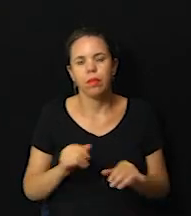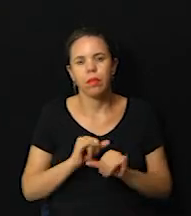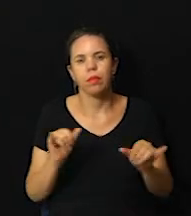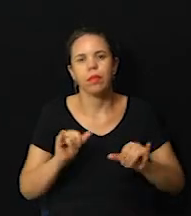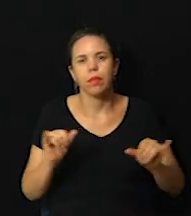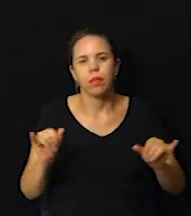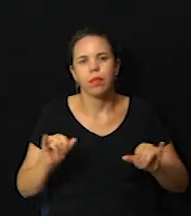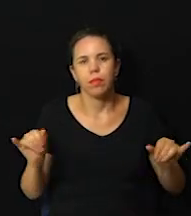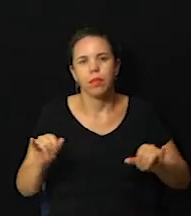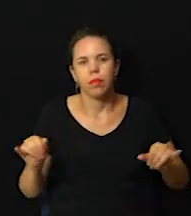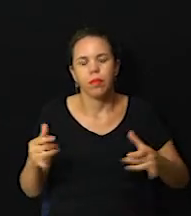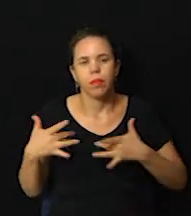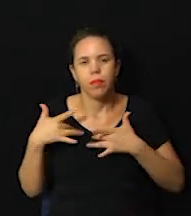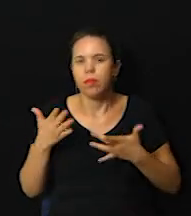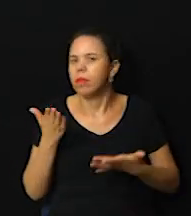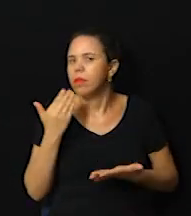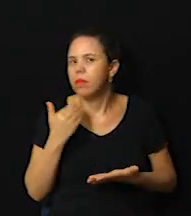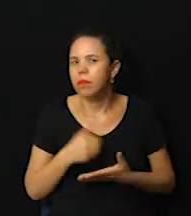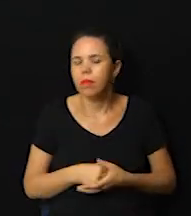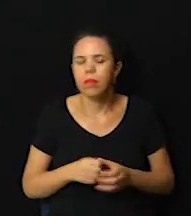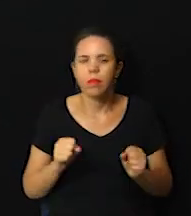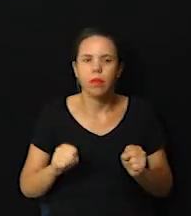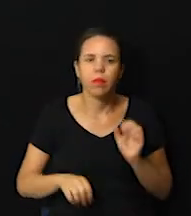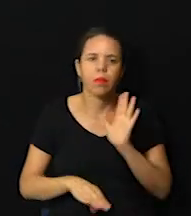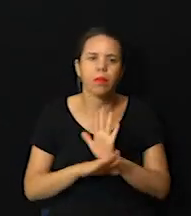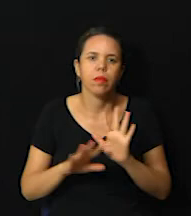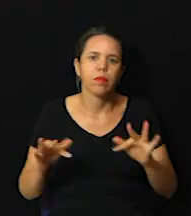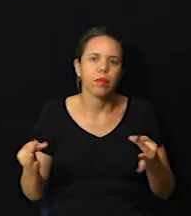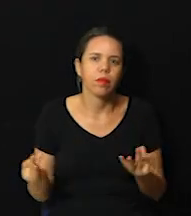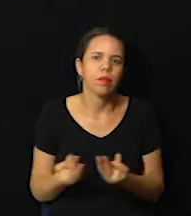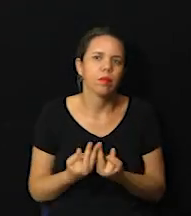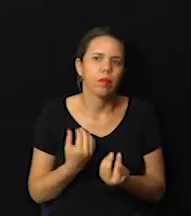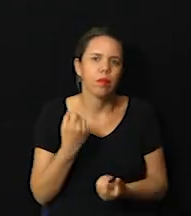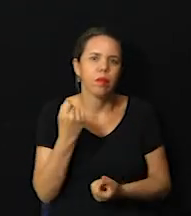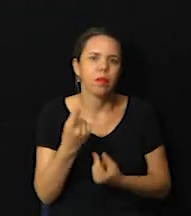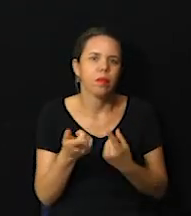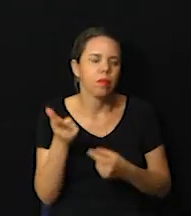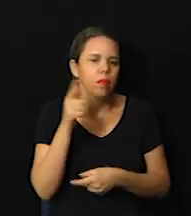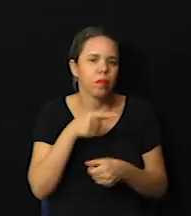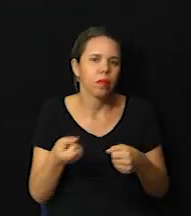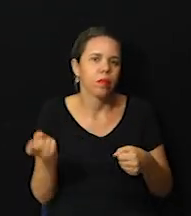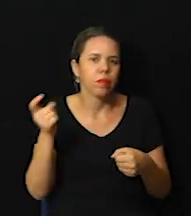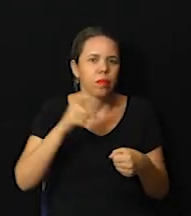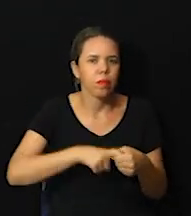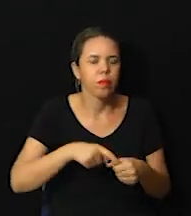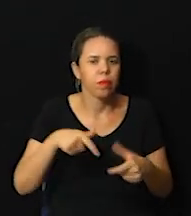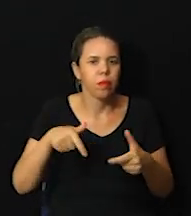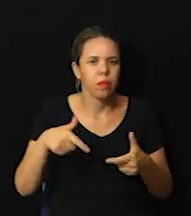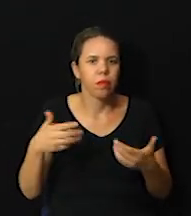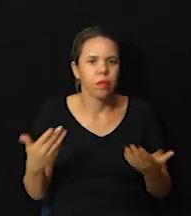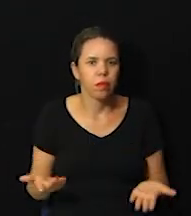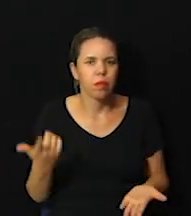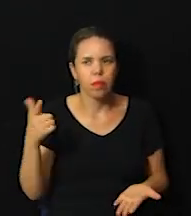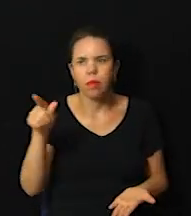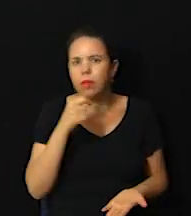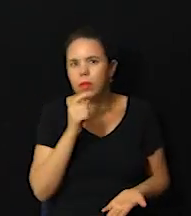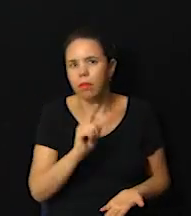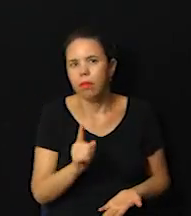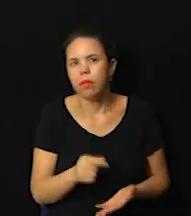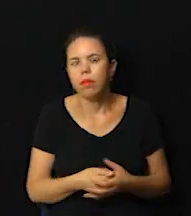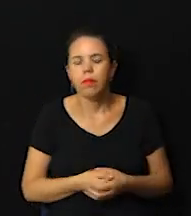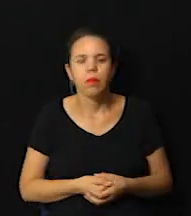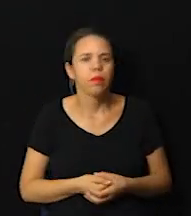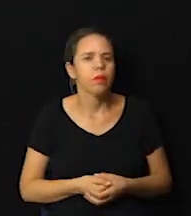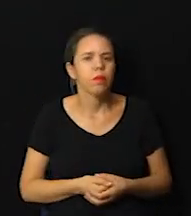campanhas mesmo de doação de alimentos para poder ajudar as famílias, porque algumas conseguiu voltar para o mercado de trabalho, outras ainda